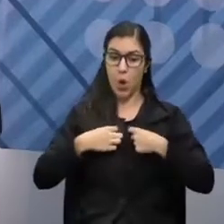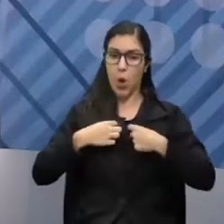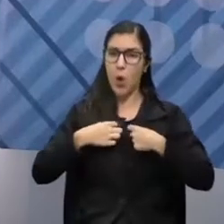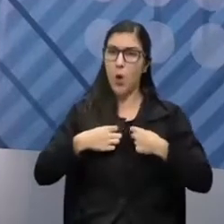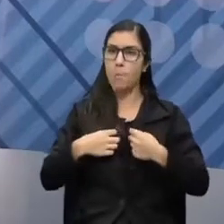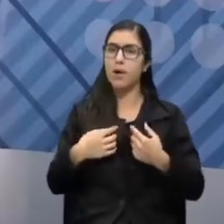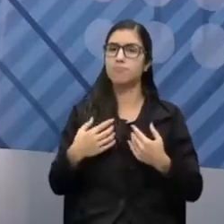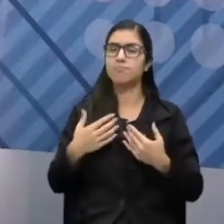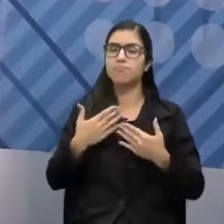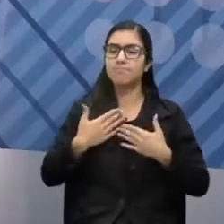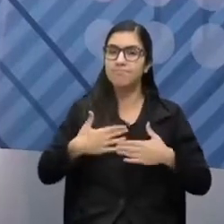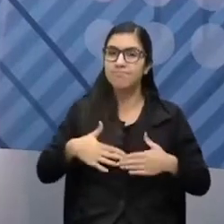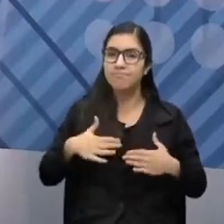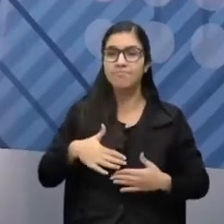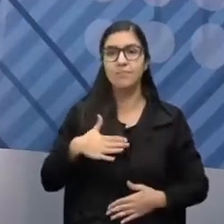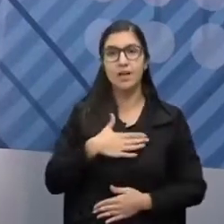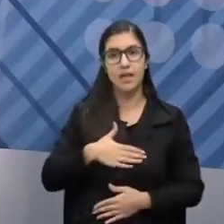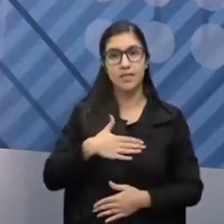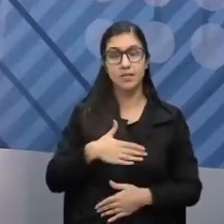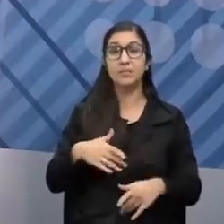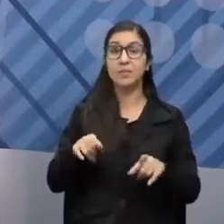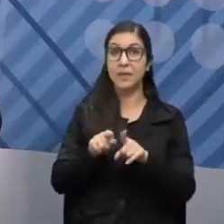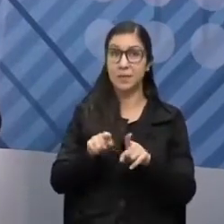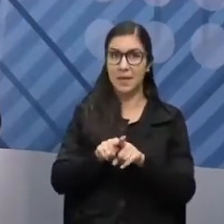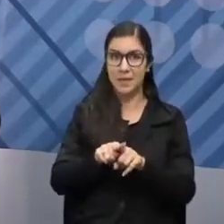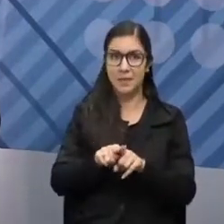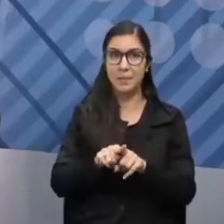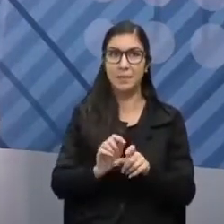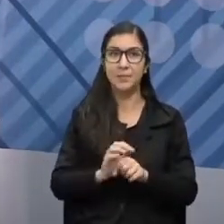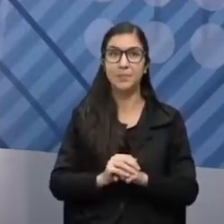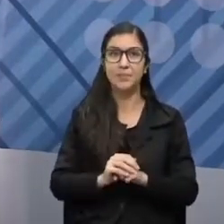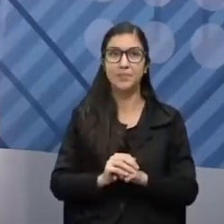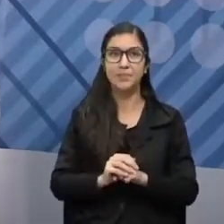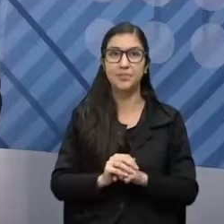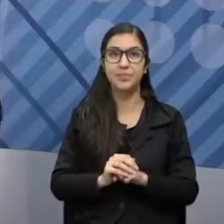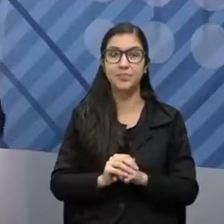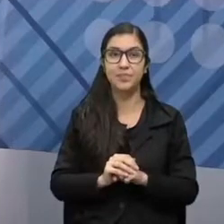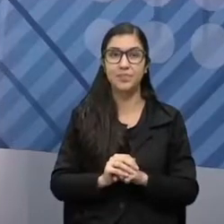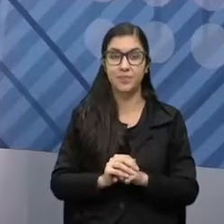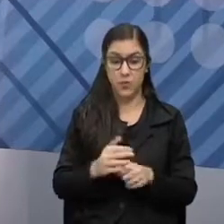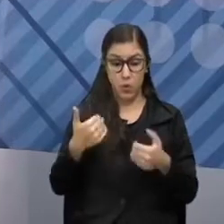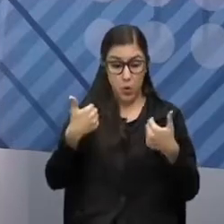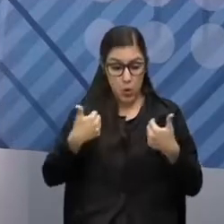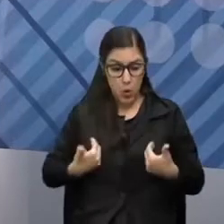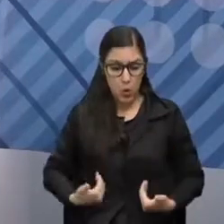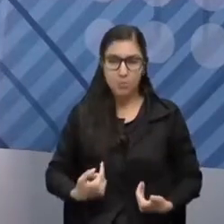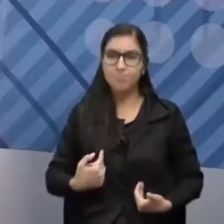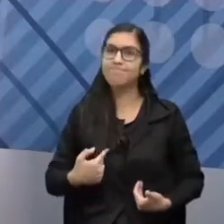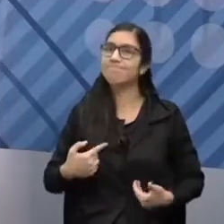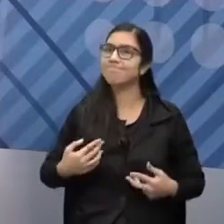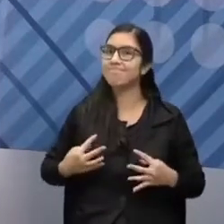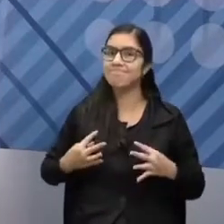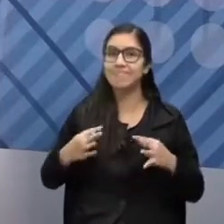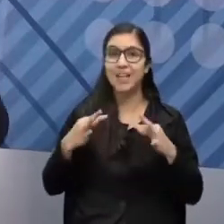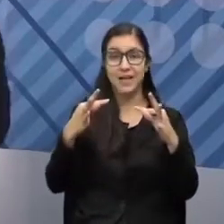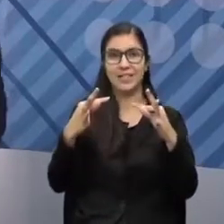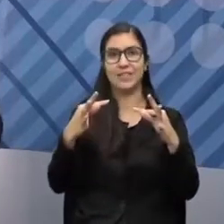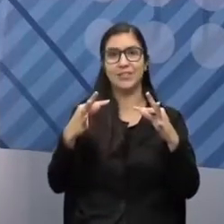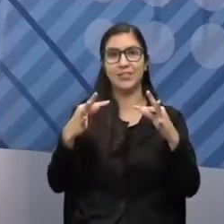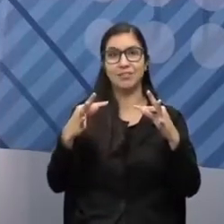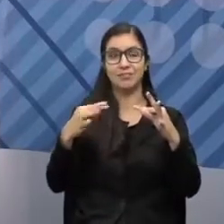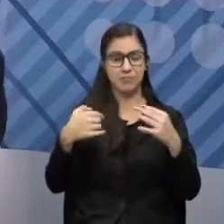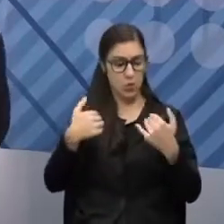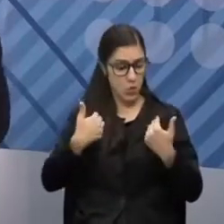e assertivamente, eu vou falar para vocês. O nosso corpo é uma tecnologia assistiva. O